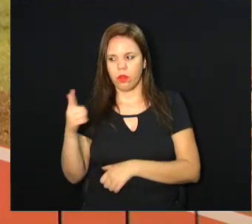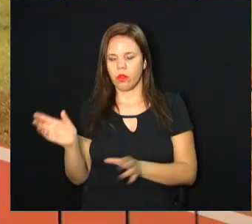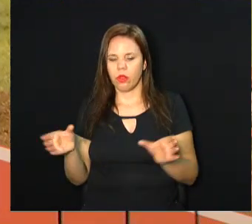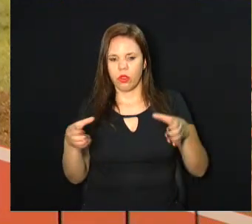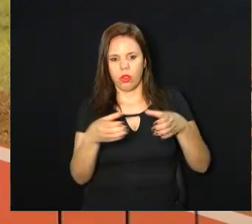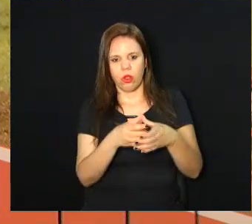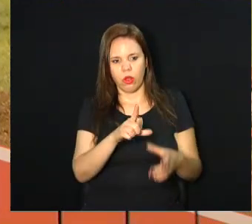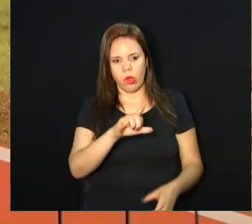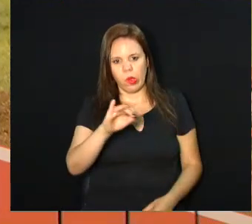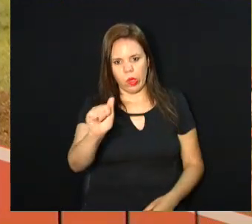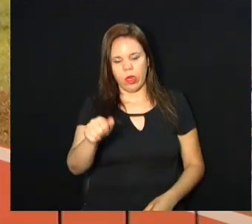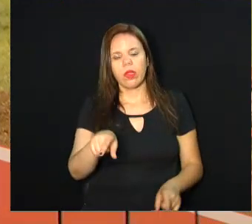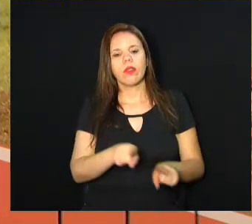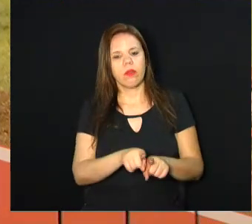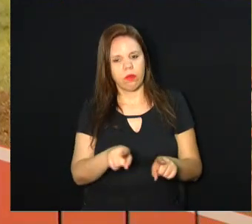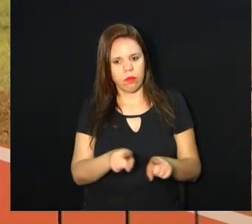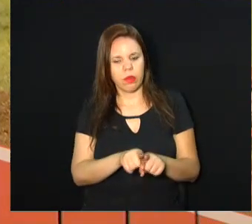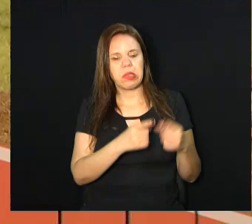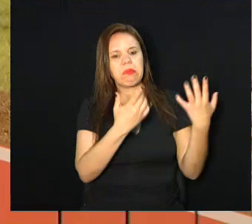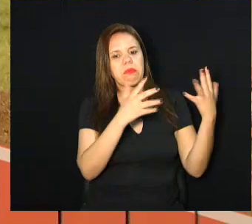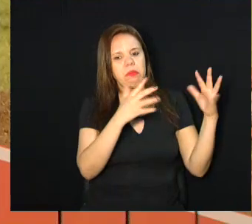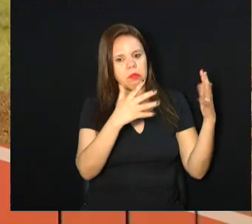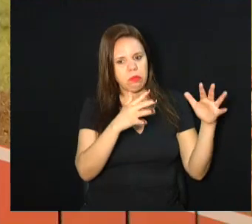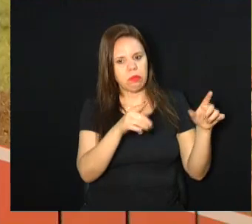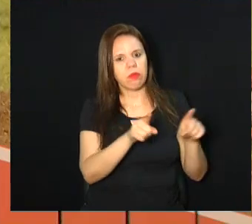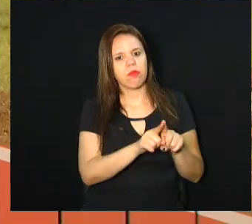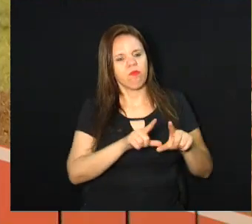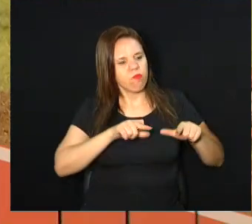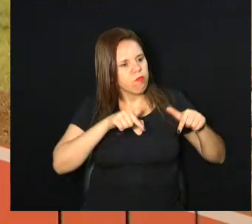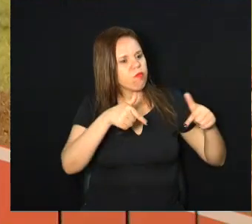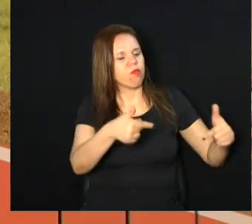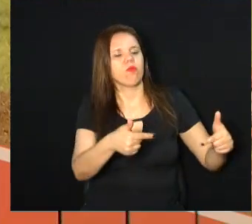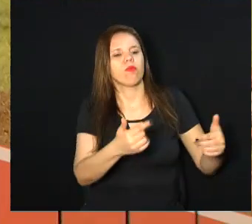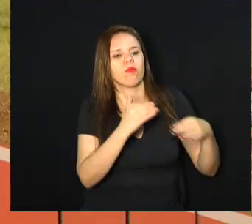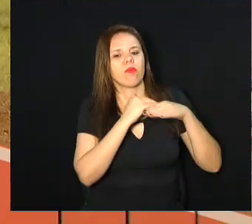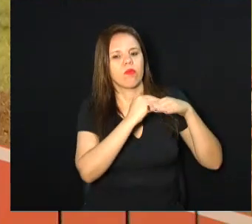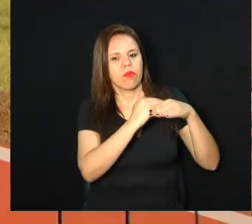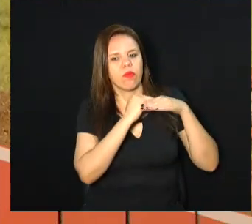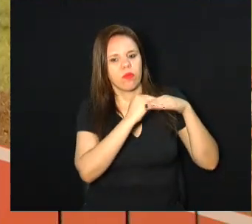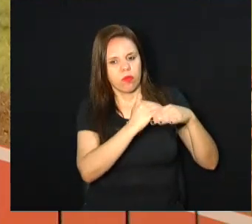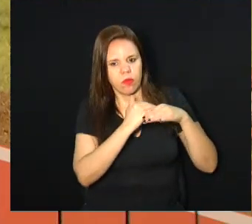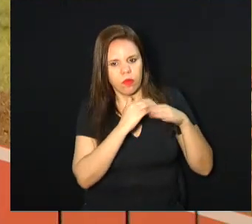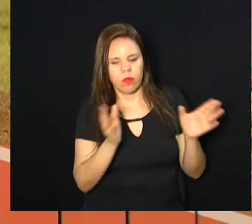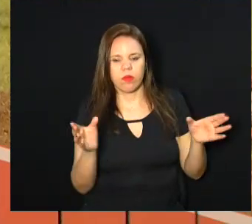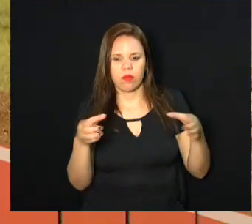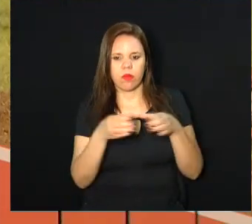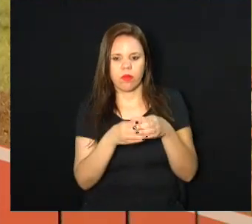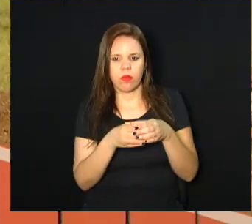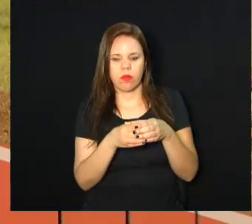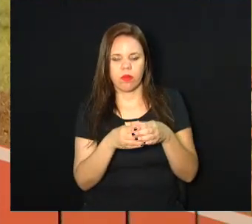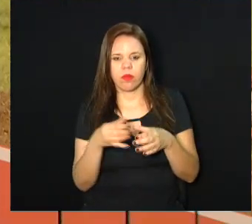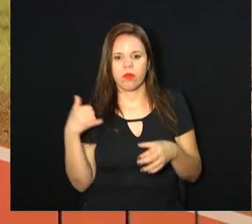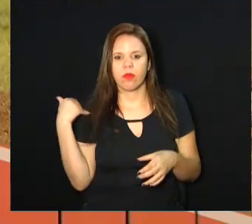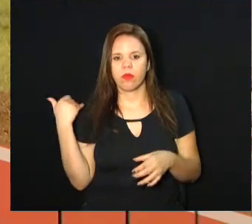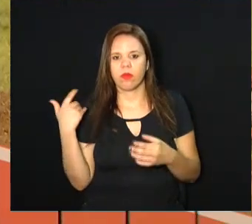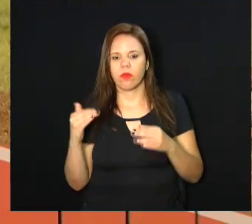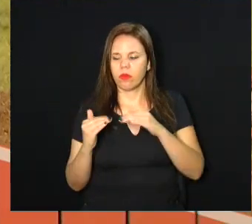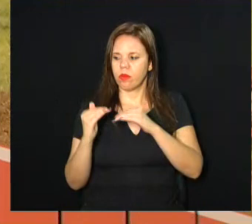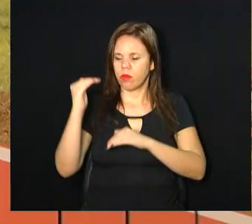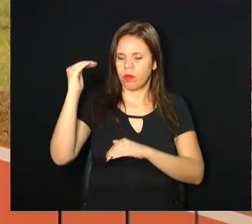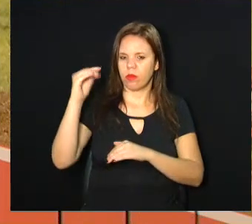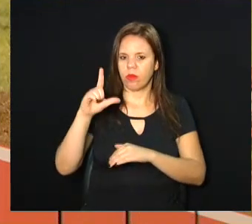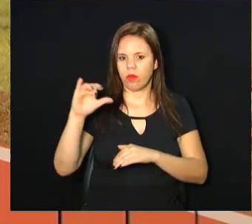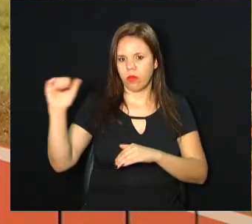lado, o Santa Lúcia também está de parabéns. Encarou de igual para igual uma equipe com média de idade superior. O